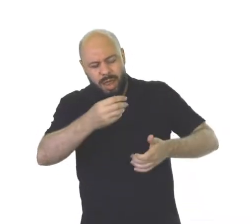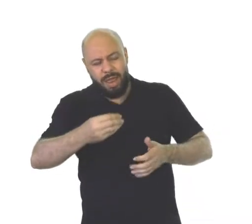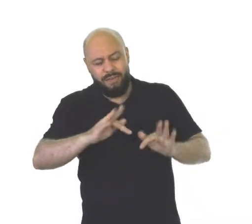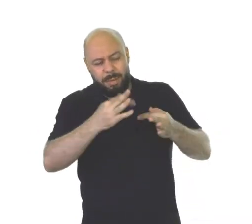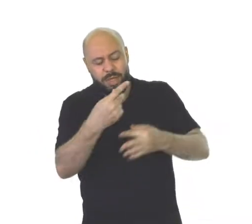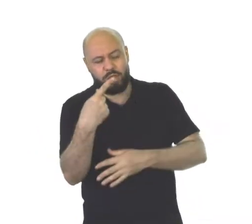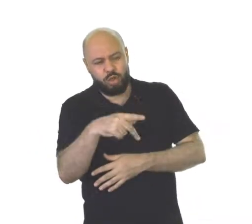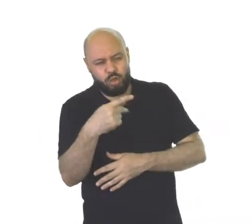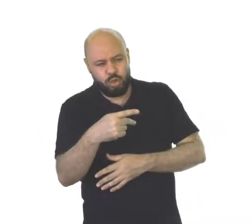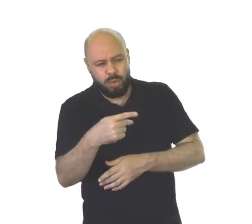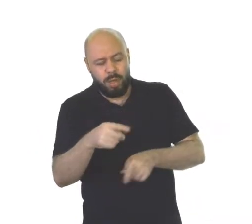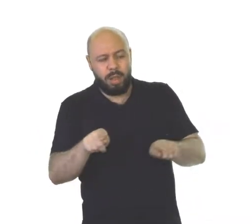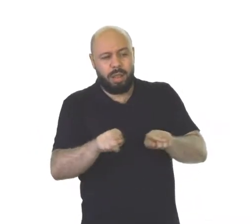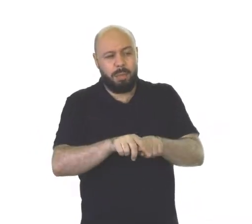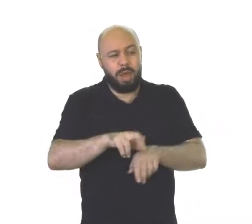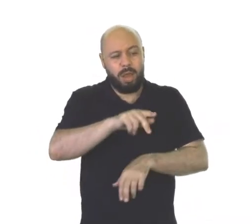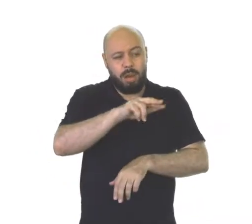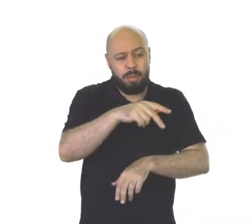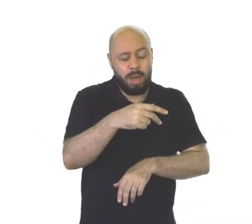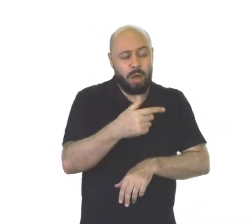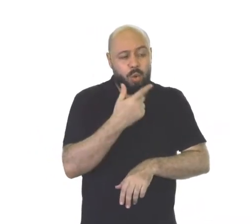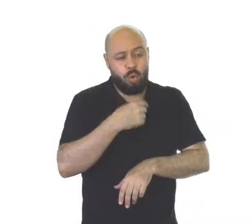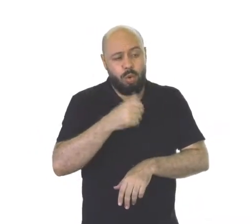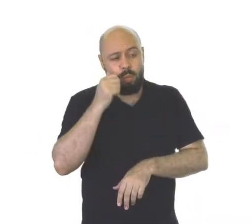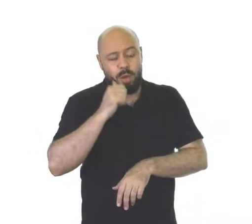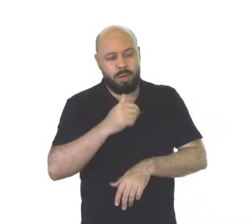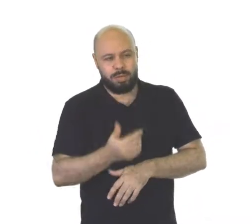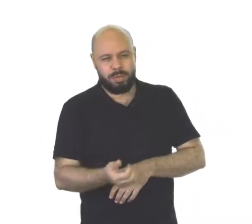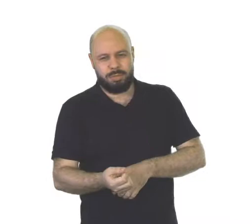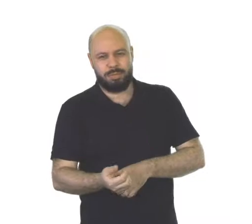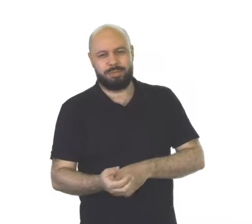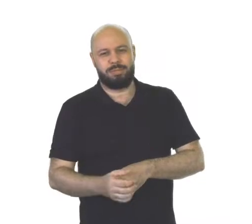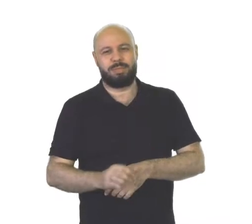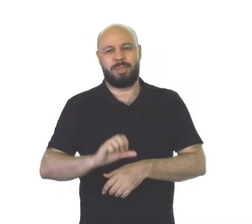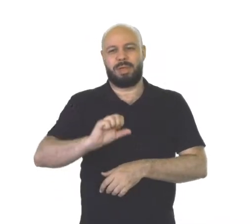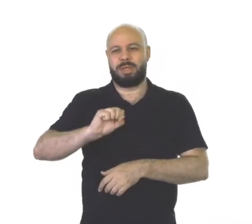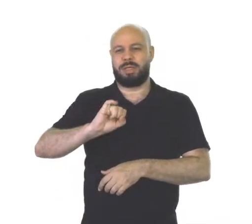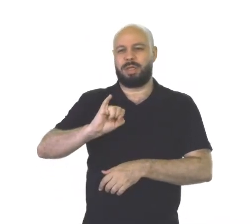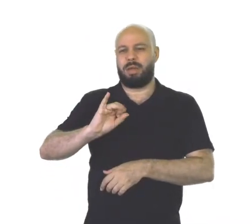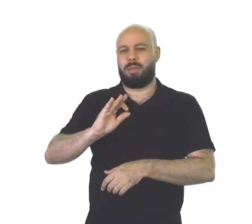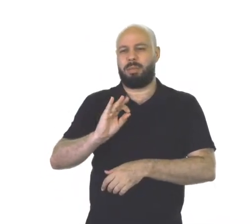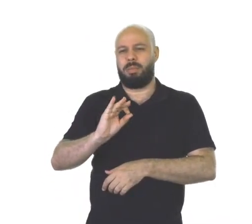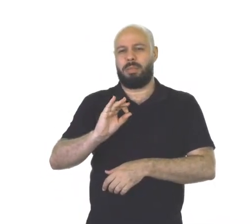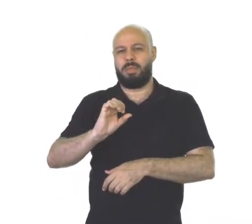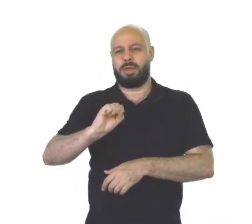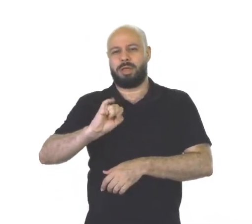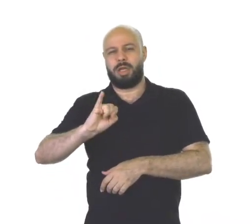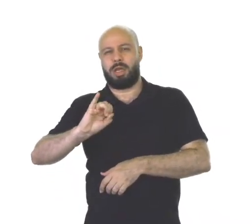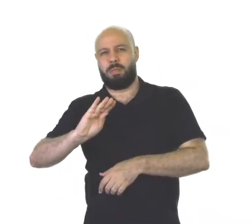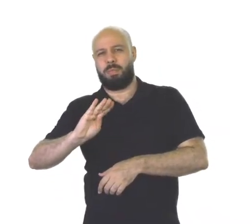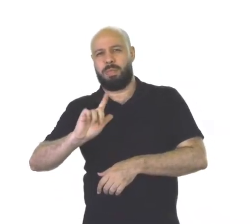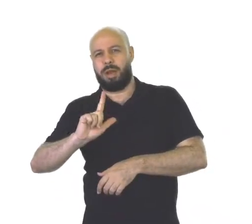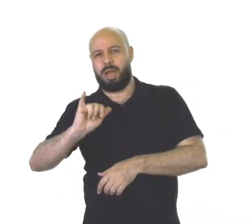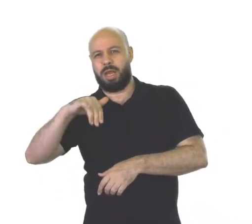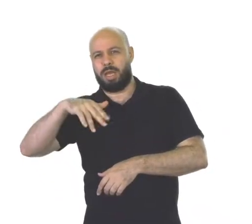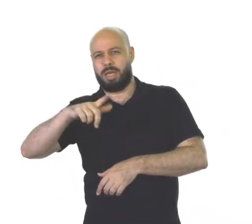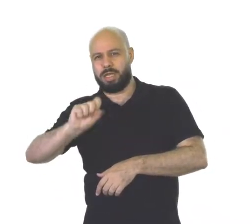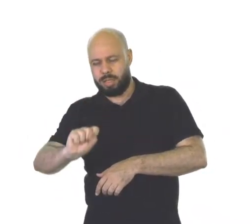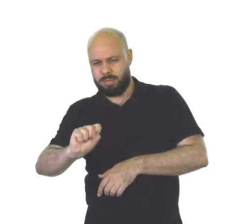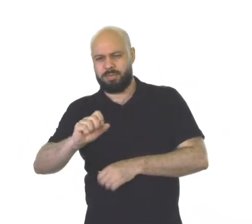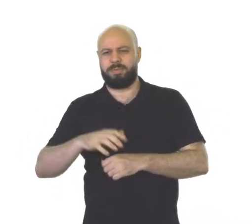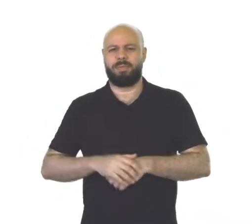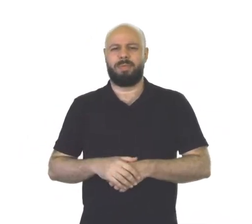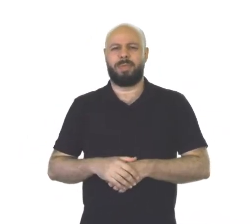família e seus irmãos e irmãs, siblings, irmãos e irmãs. Nós usamos aí for